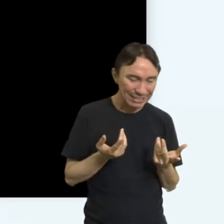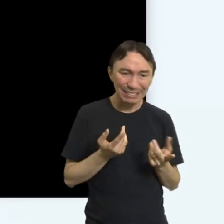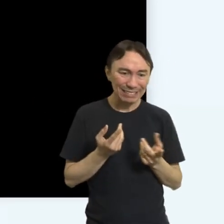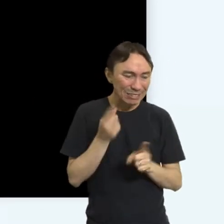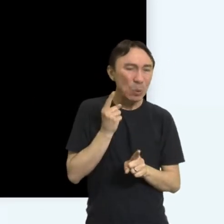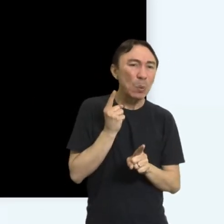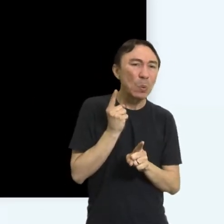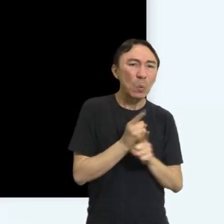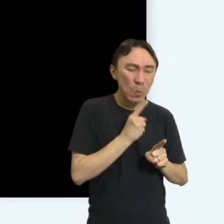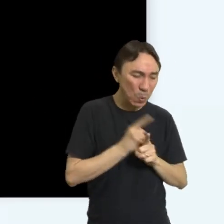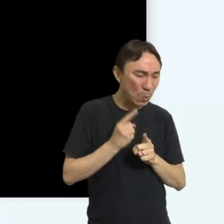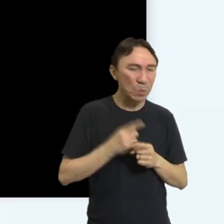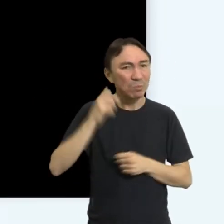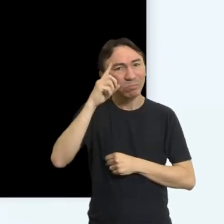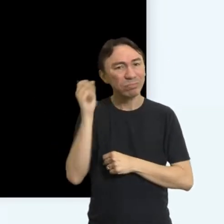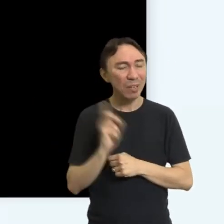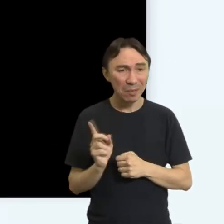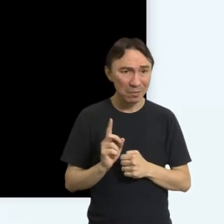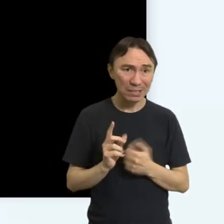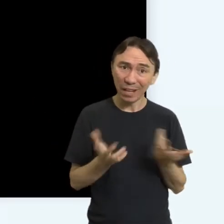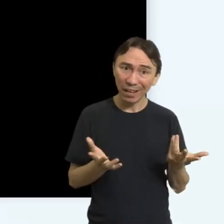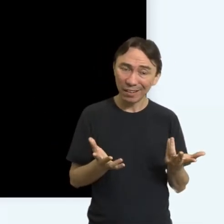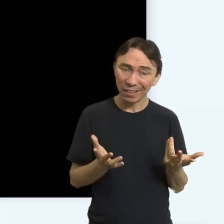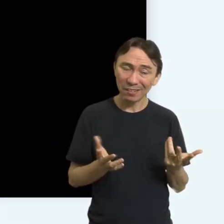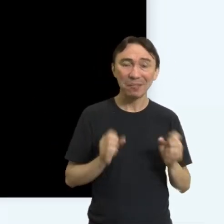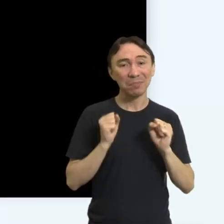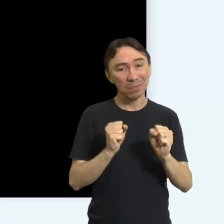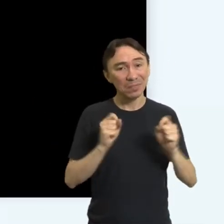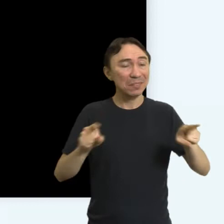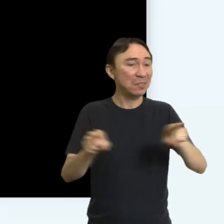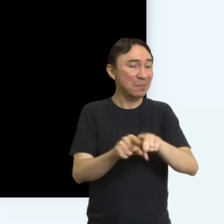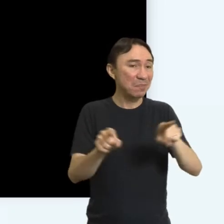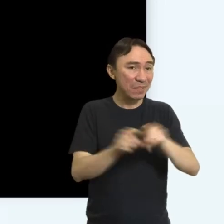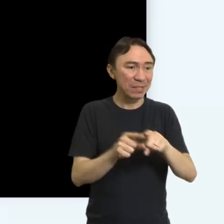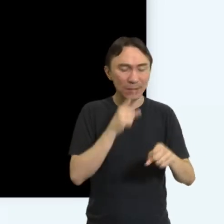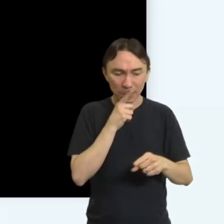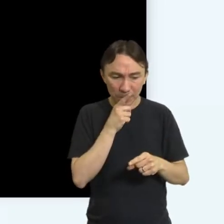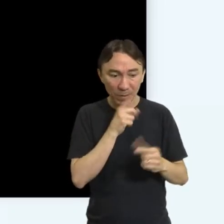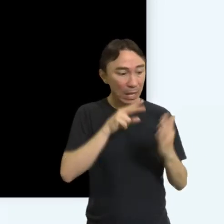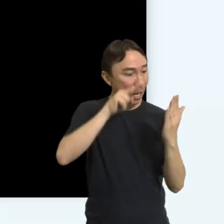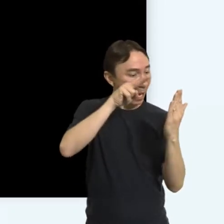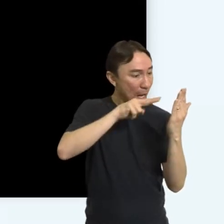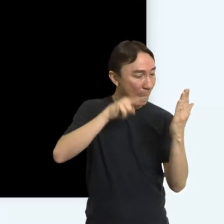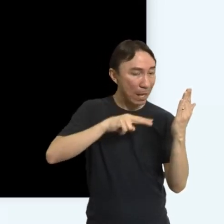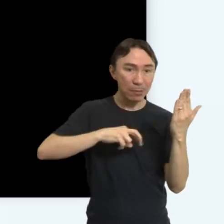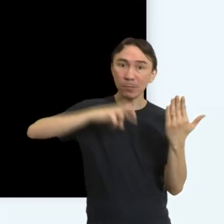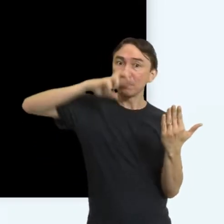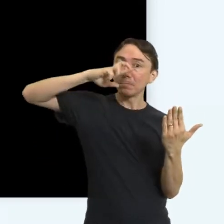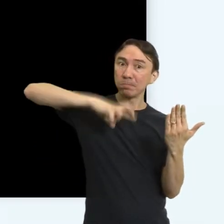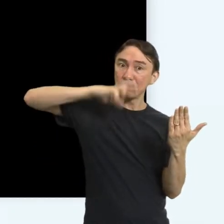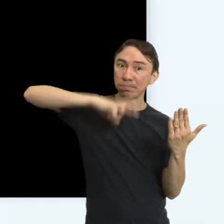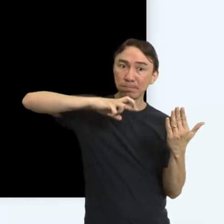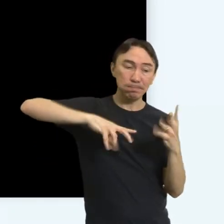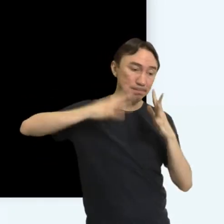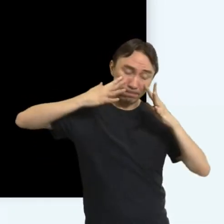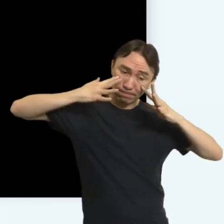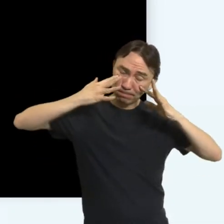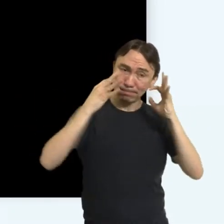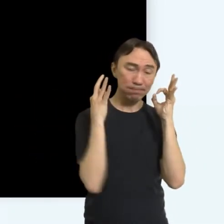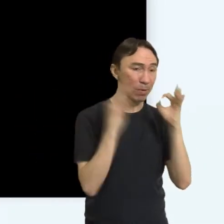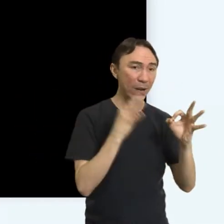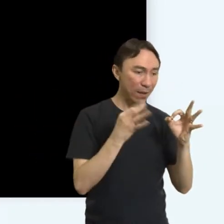Mas isso também pode ser uma predição. Faremos a leitura com mais atenção, tentando captar as informações